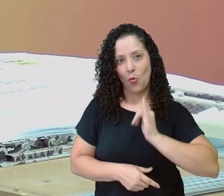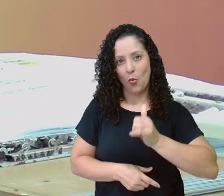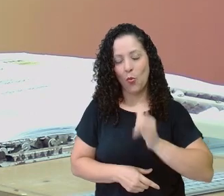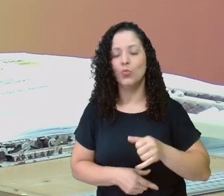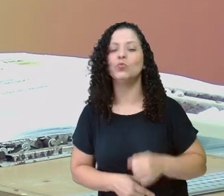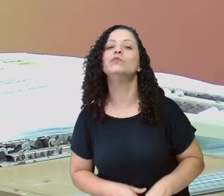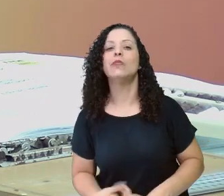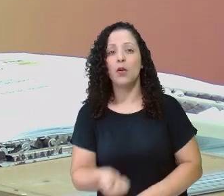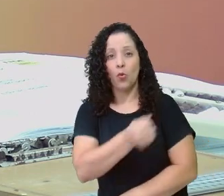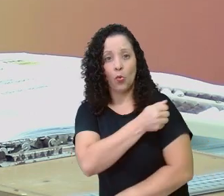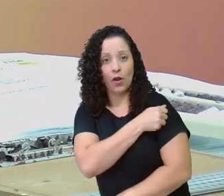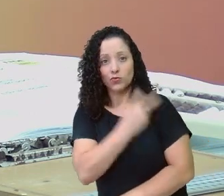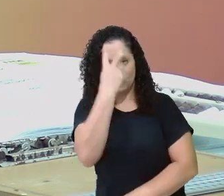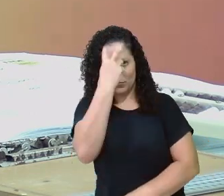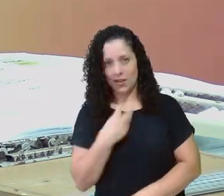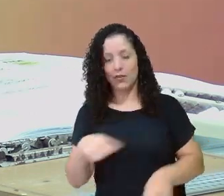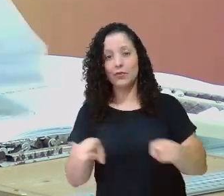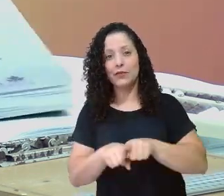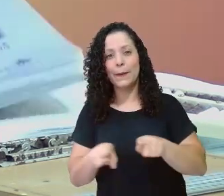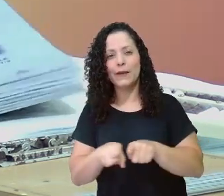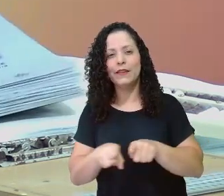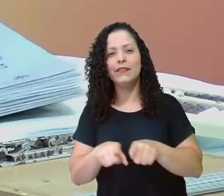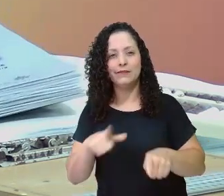também terem acesso à literatura.